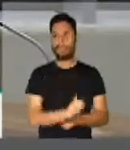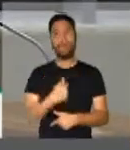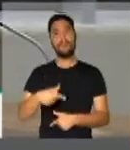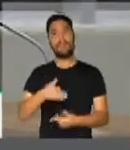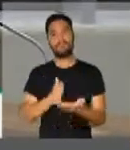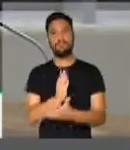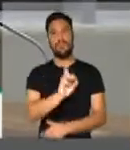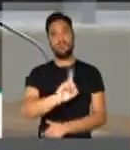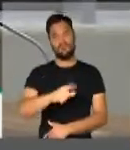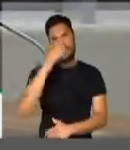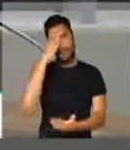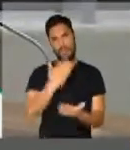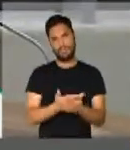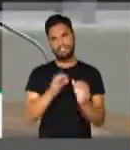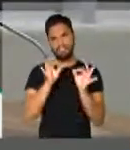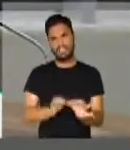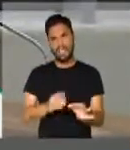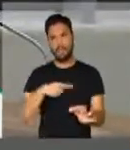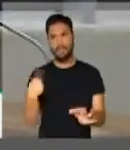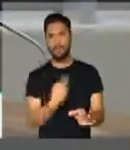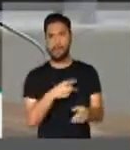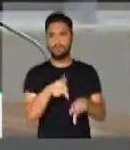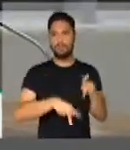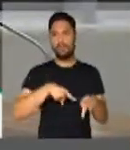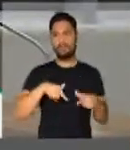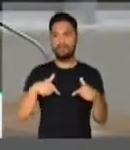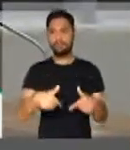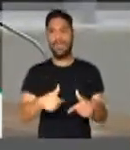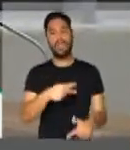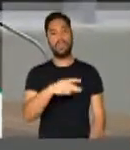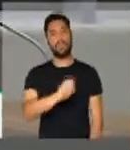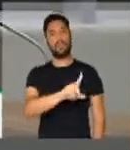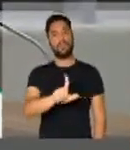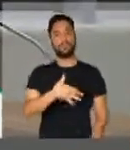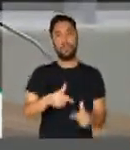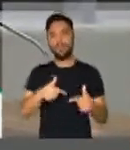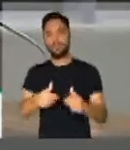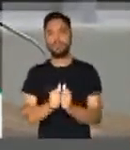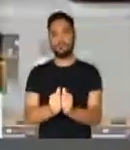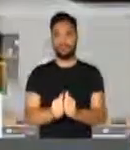passarão. Eu acredito com fé na força de luta do nosso povo e o pessoal estará a serviço dessa luta.